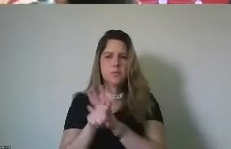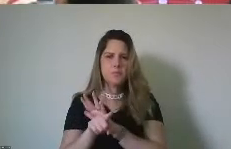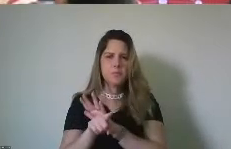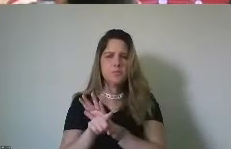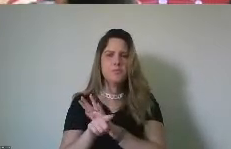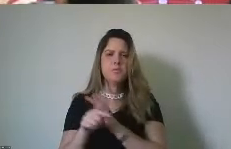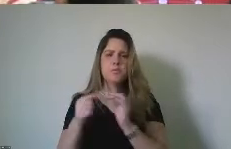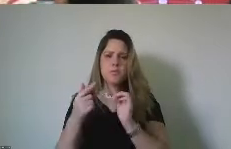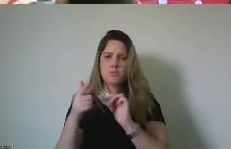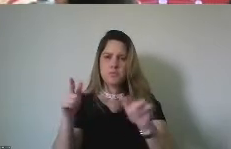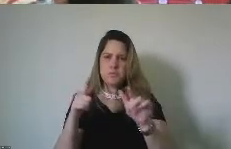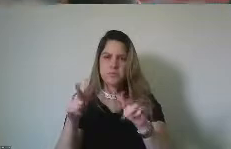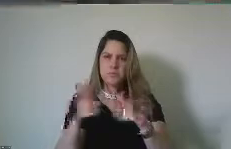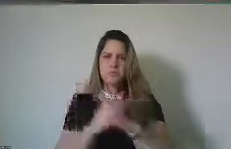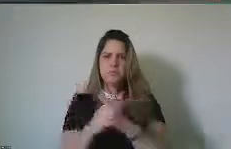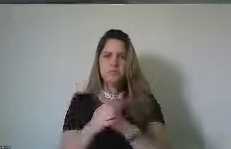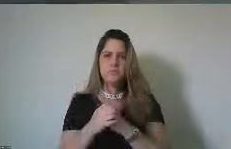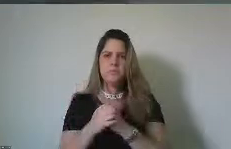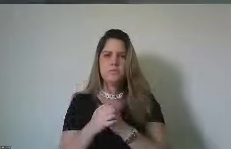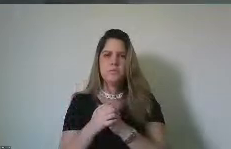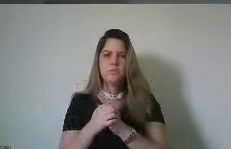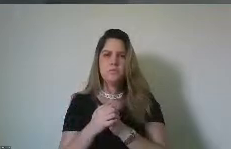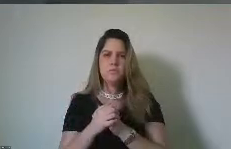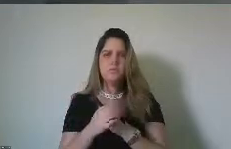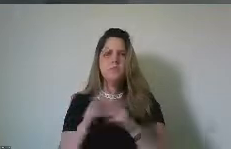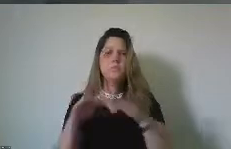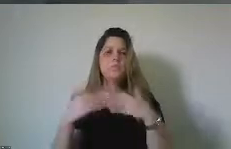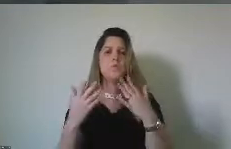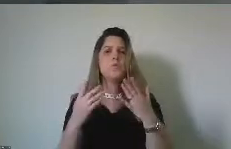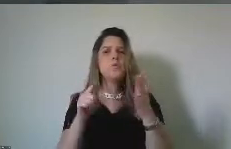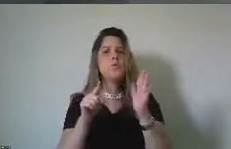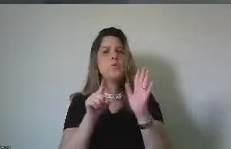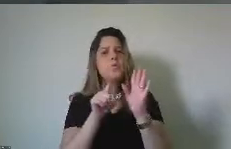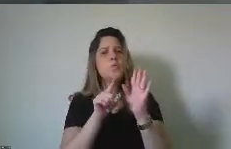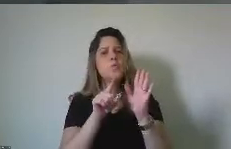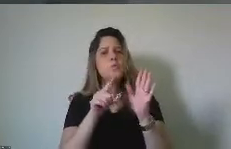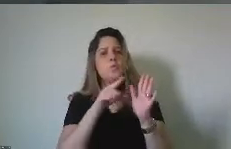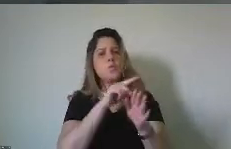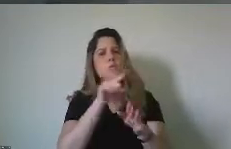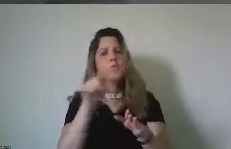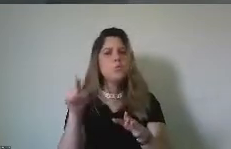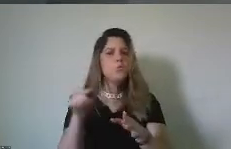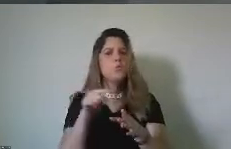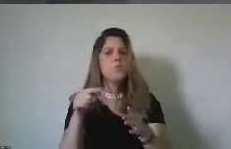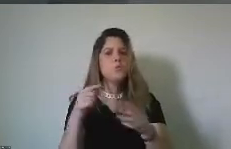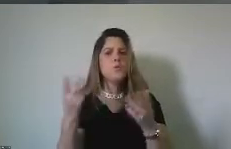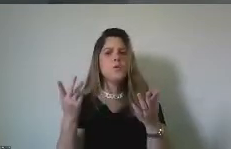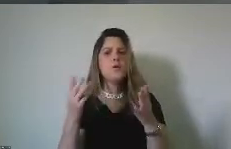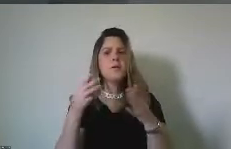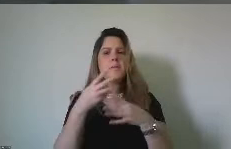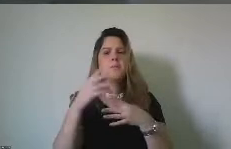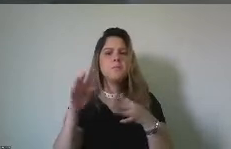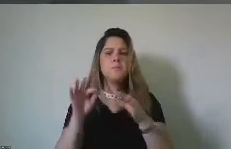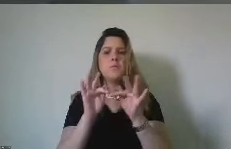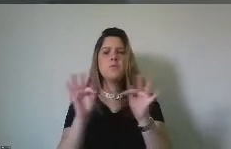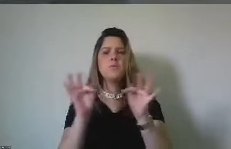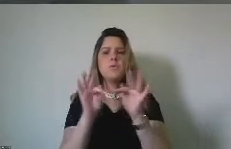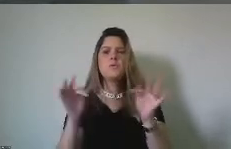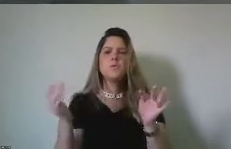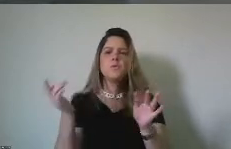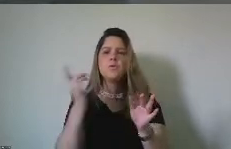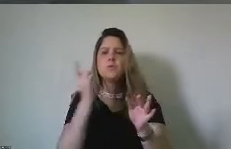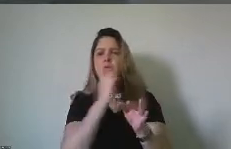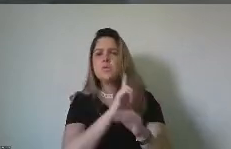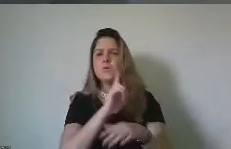scotback o Cássio Pergunta ele pede para vocês ficarem de uma forma simples no que consiste a receita de